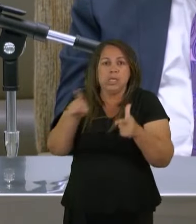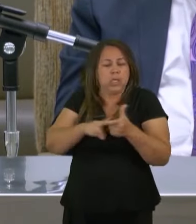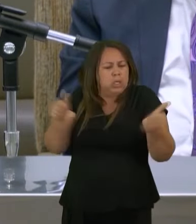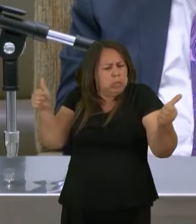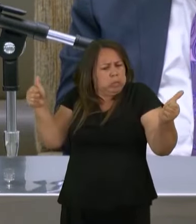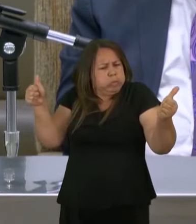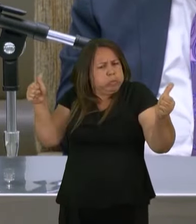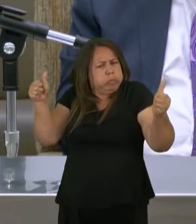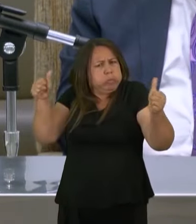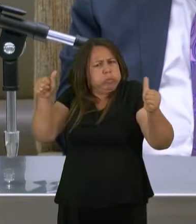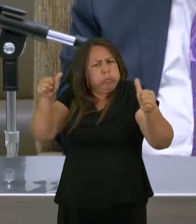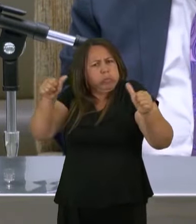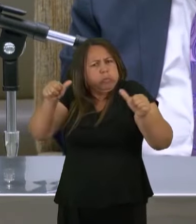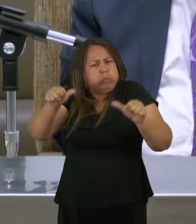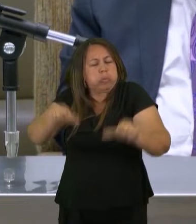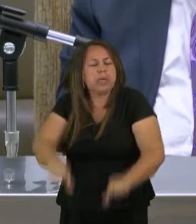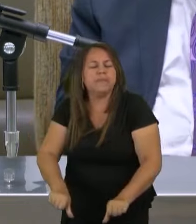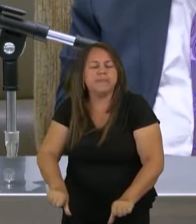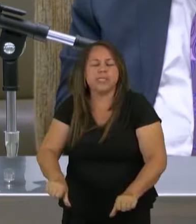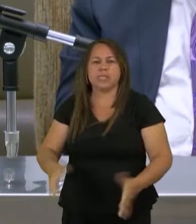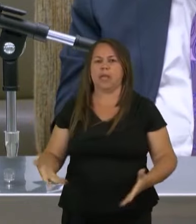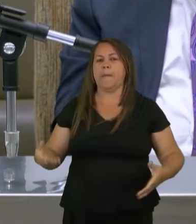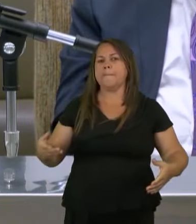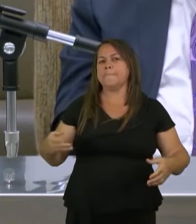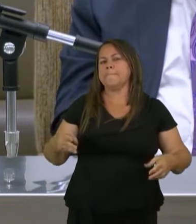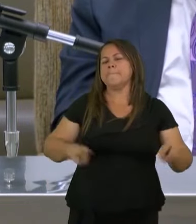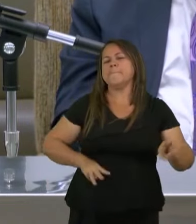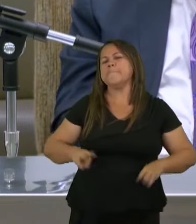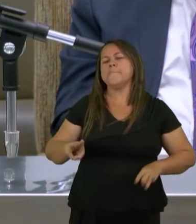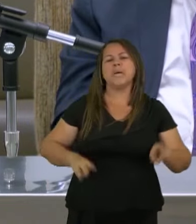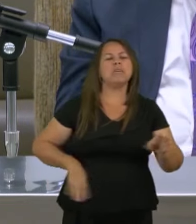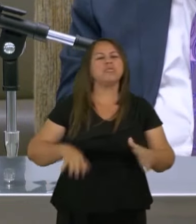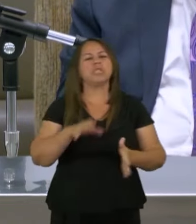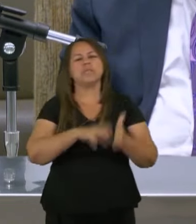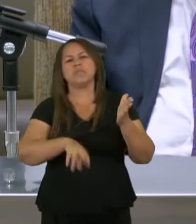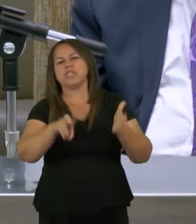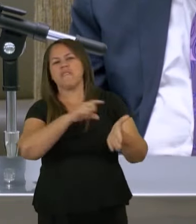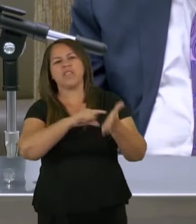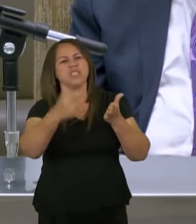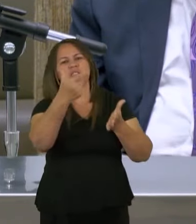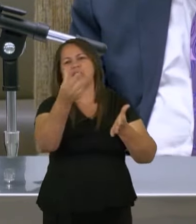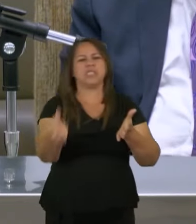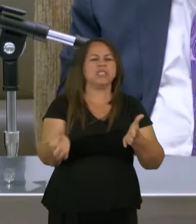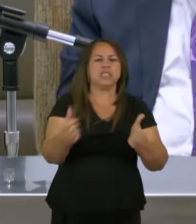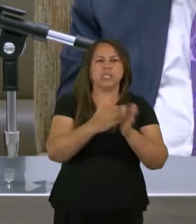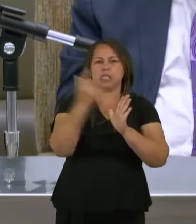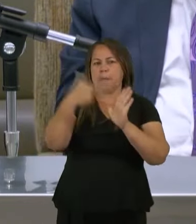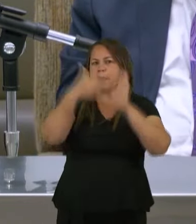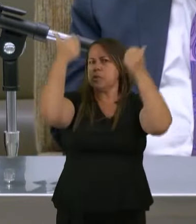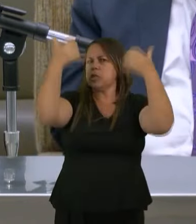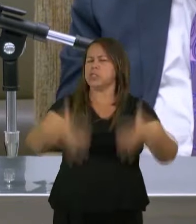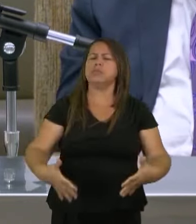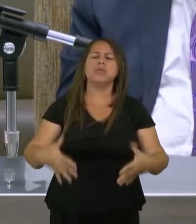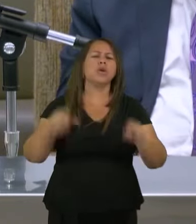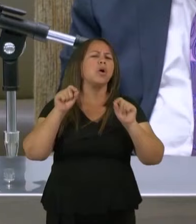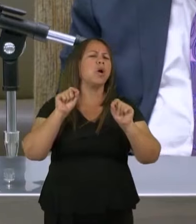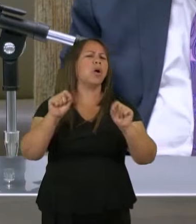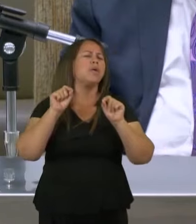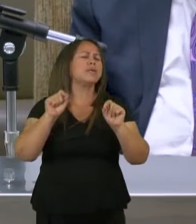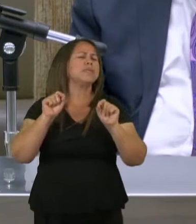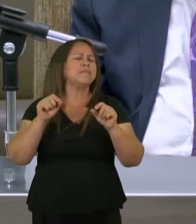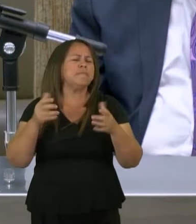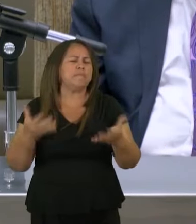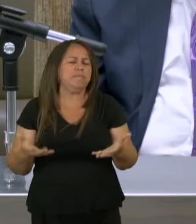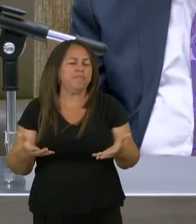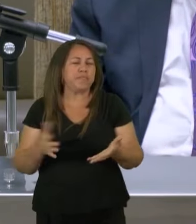piorando ao passar dos anos. Marcos capítulo 5, versículo 26, a Bíblia diz: E que havia